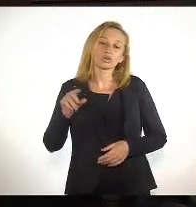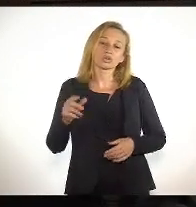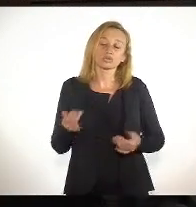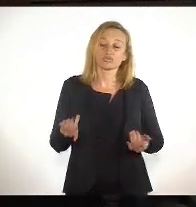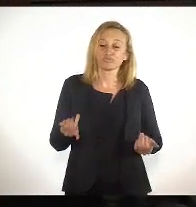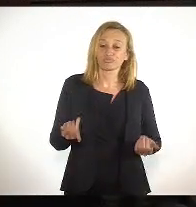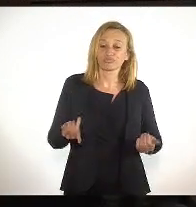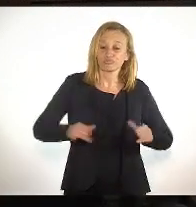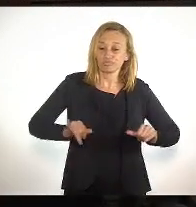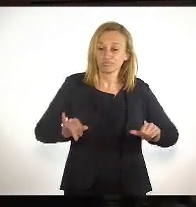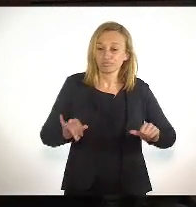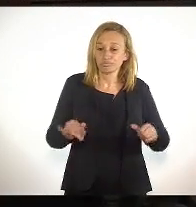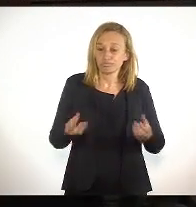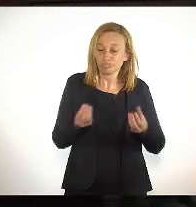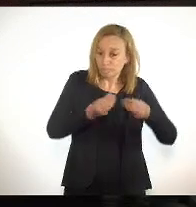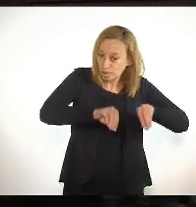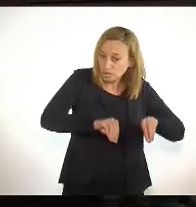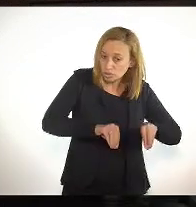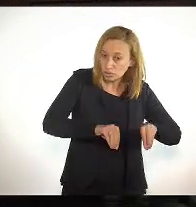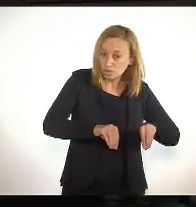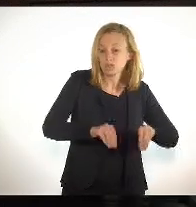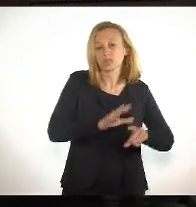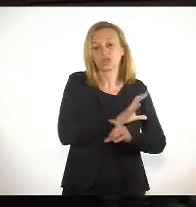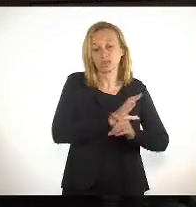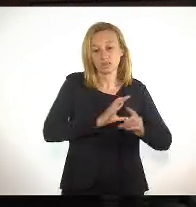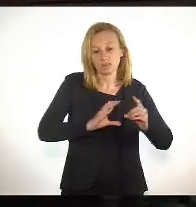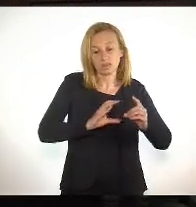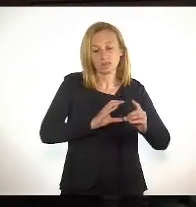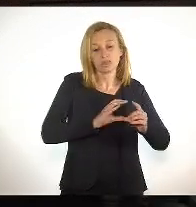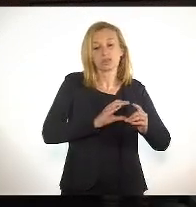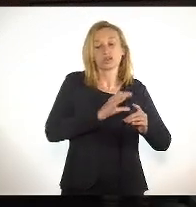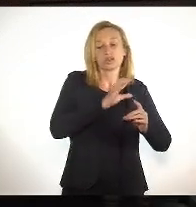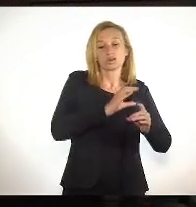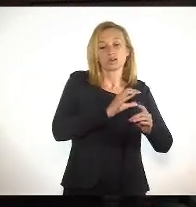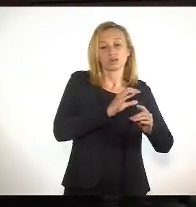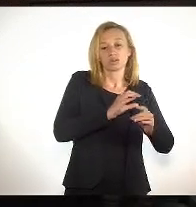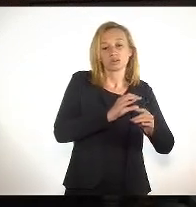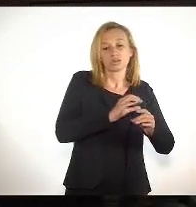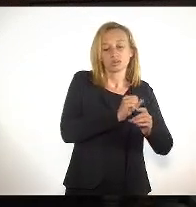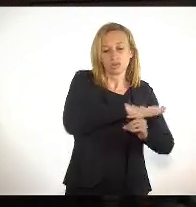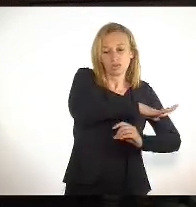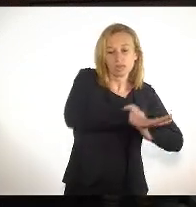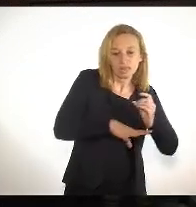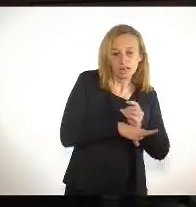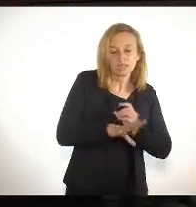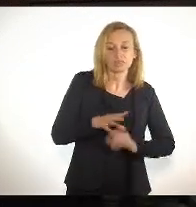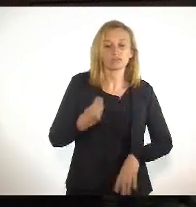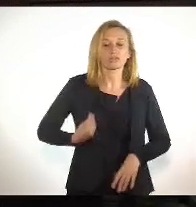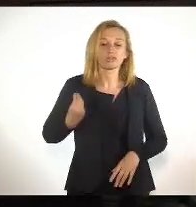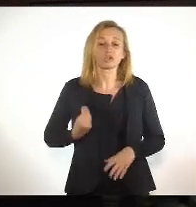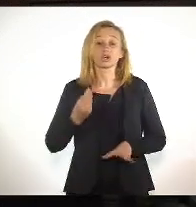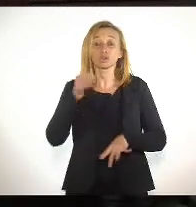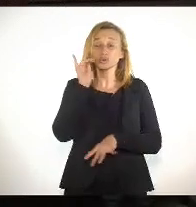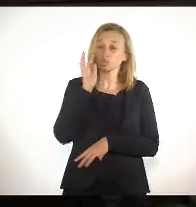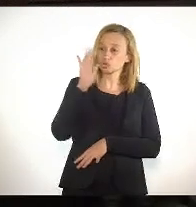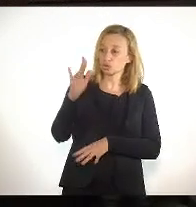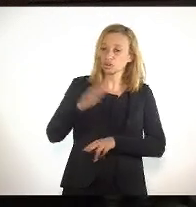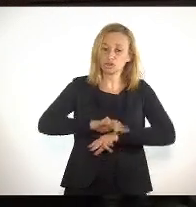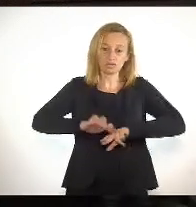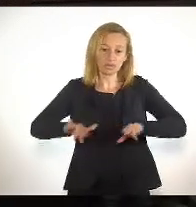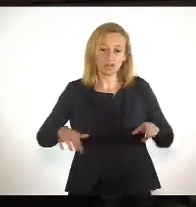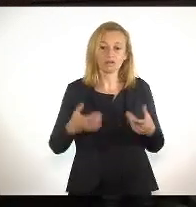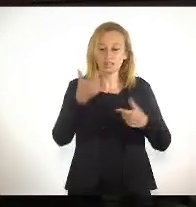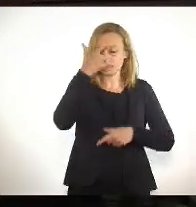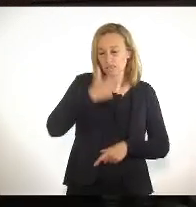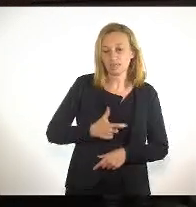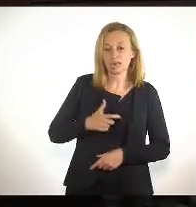está vivendo e dos sonhos de muitos candidatos em serem prefeitos e vereadores em